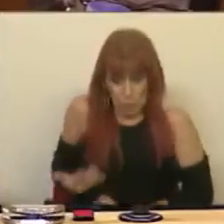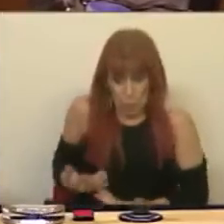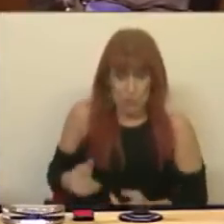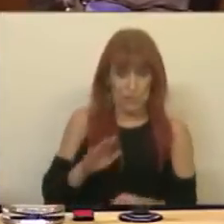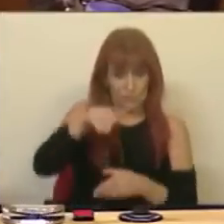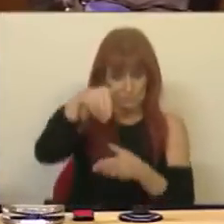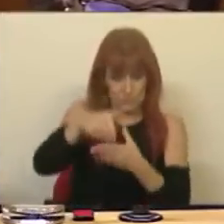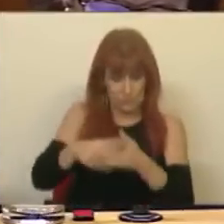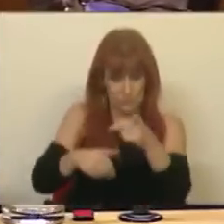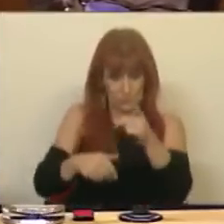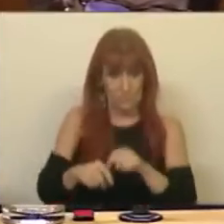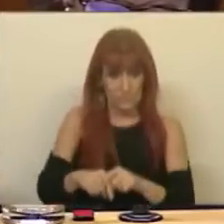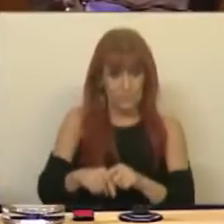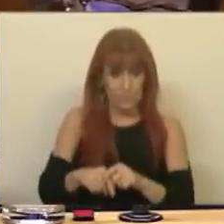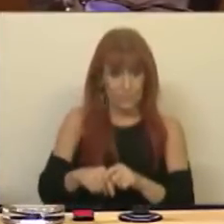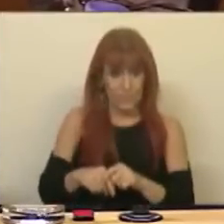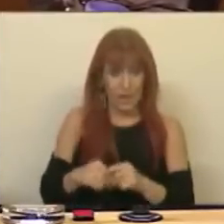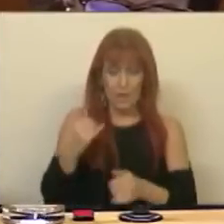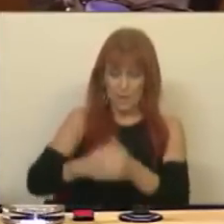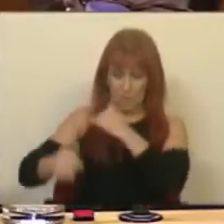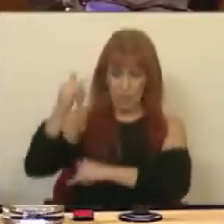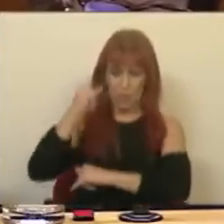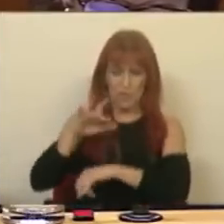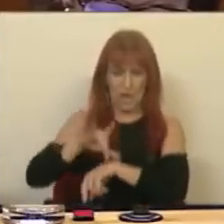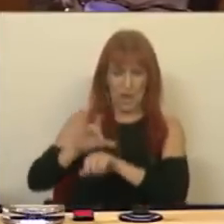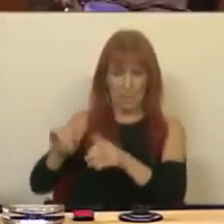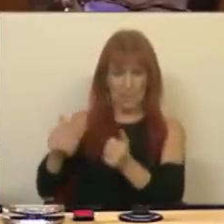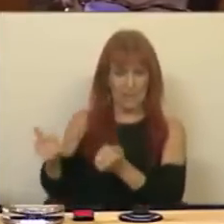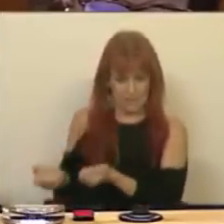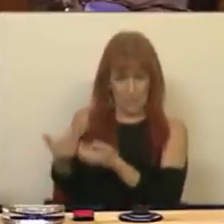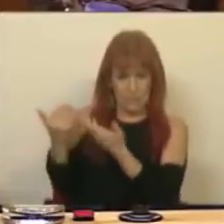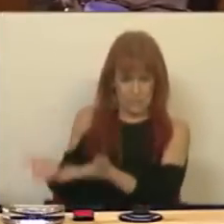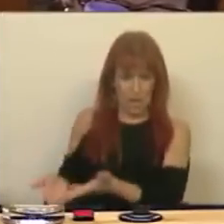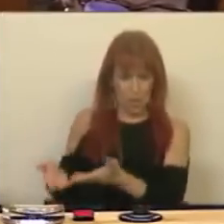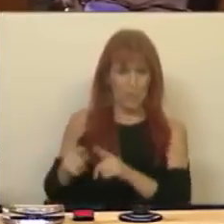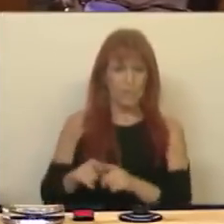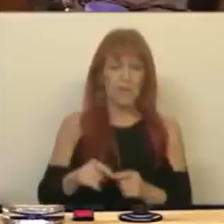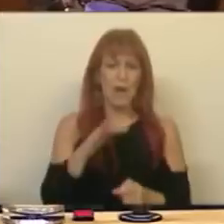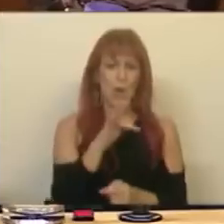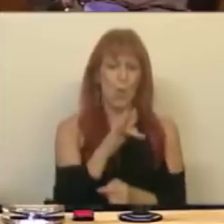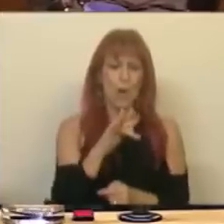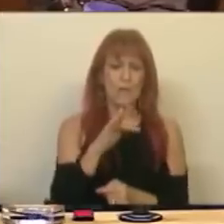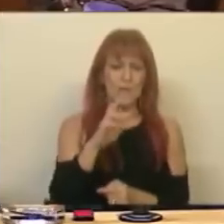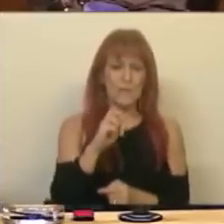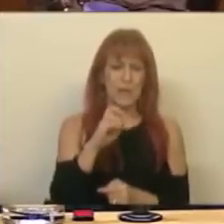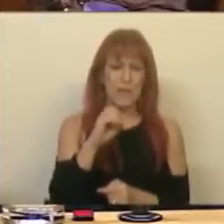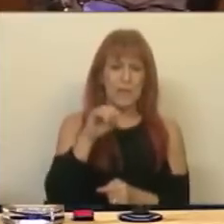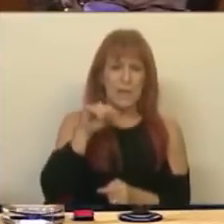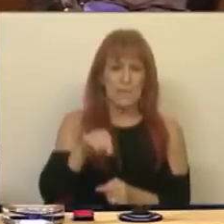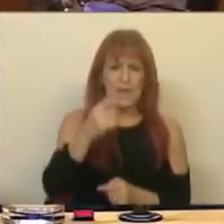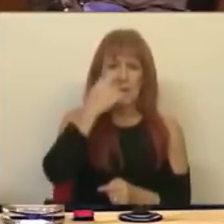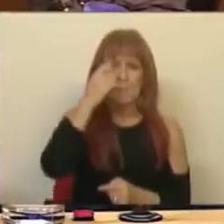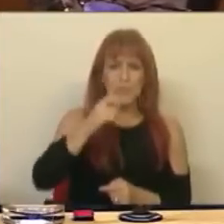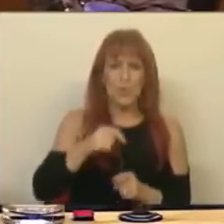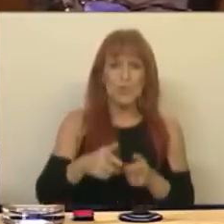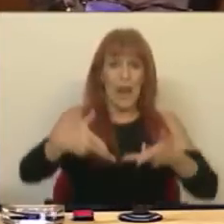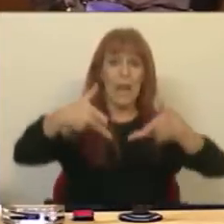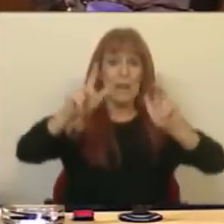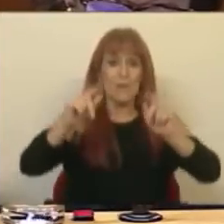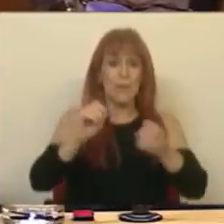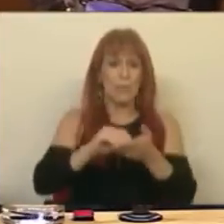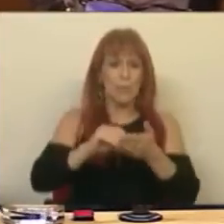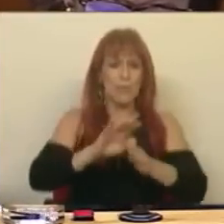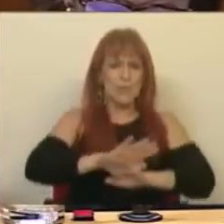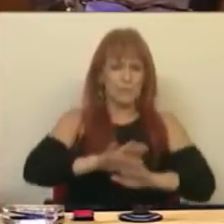incluindo o retrocesso que a pandemia constituiu a 430 mil pessoas que se libertaram